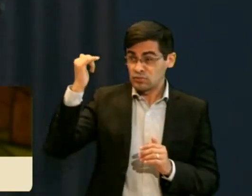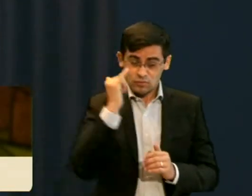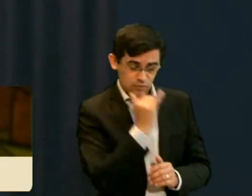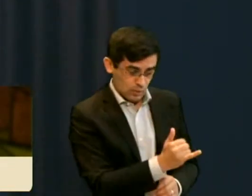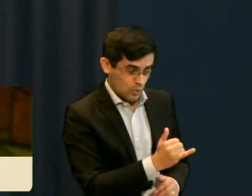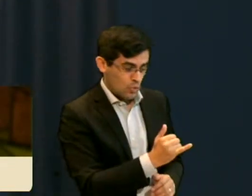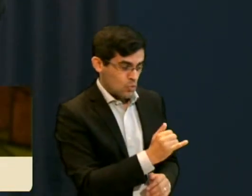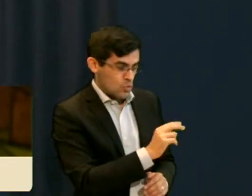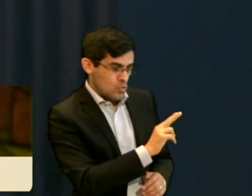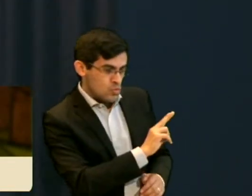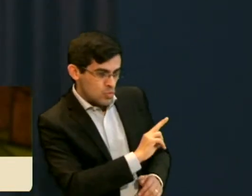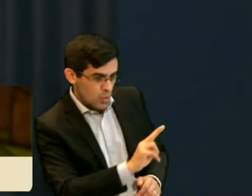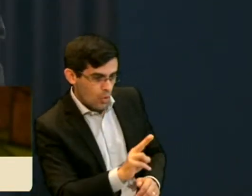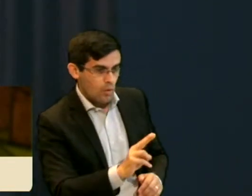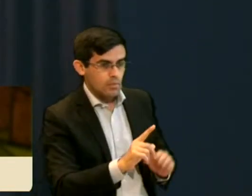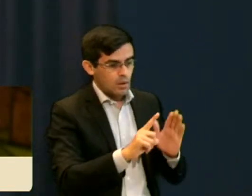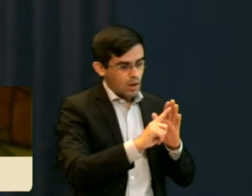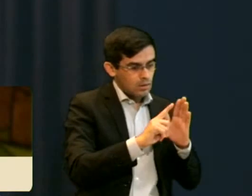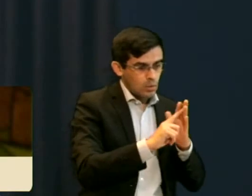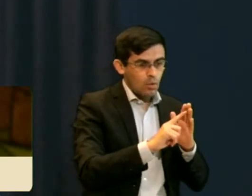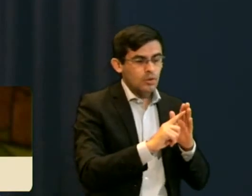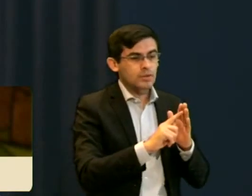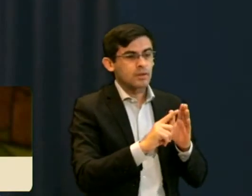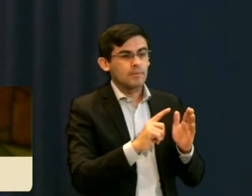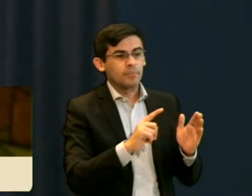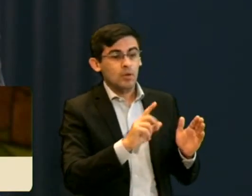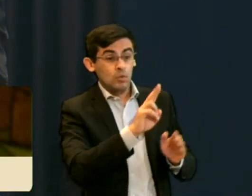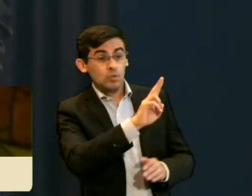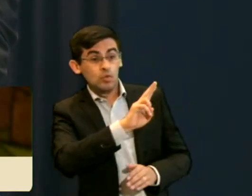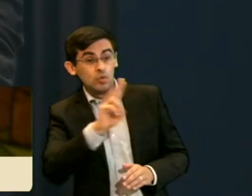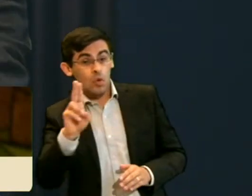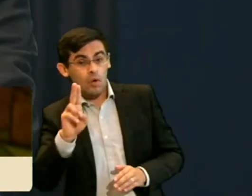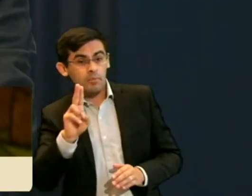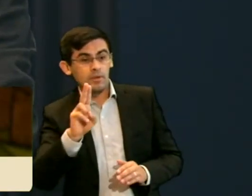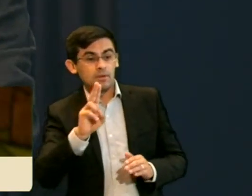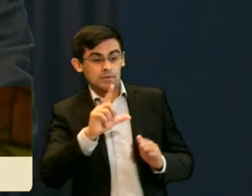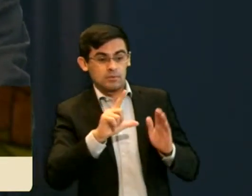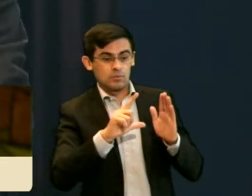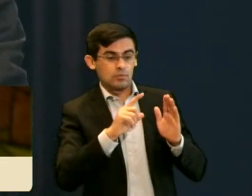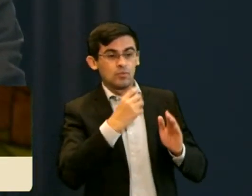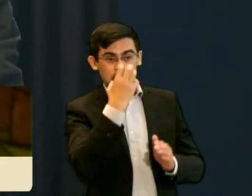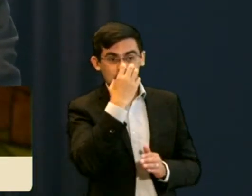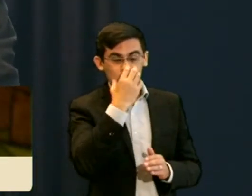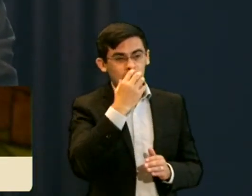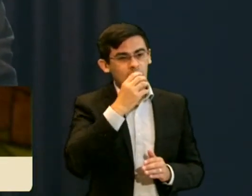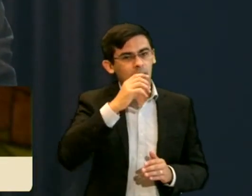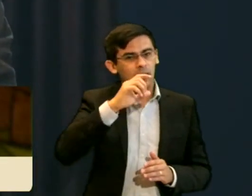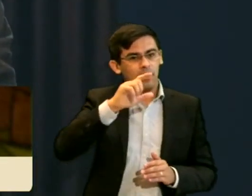a raça, a loja que ele tinha que ligar. O nome do cachorro era Gatilho Silencioso.